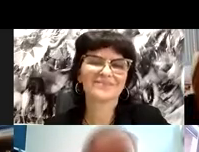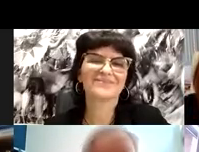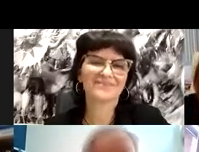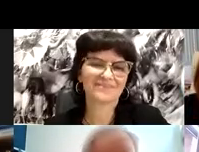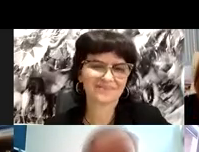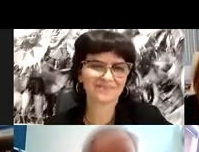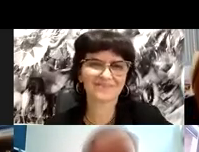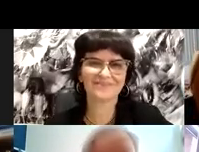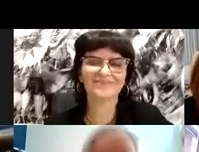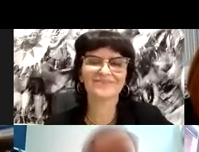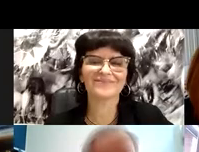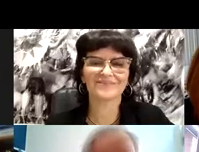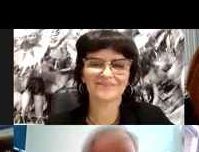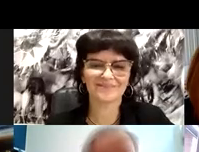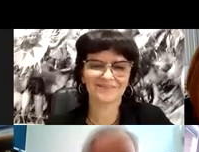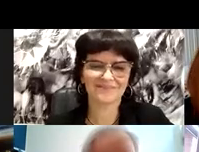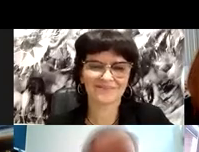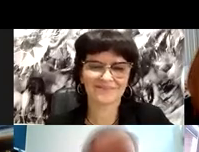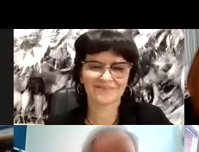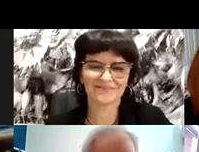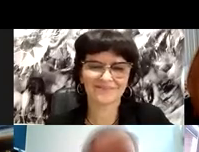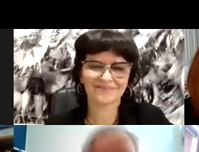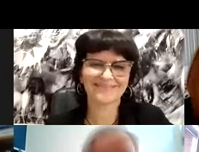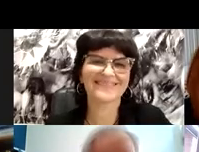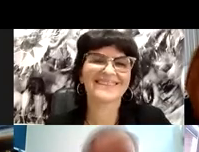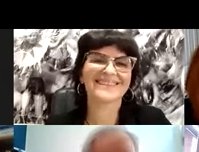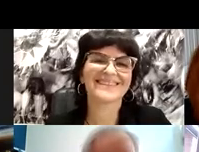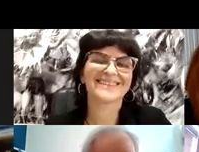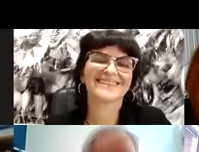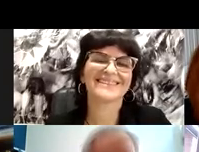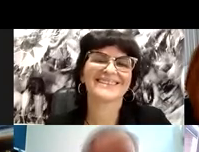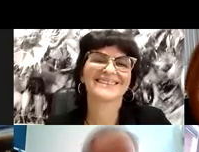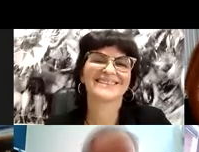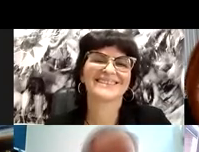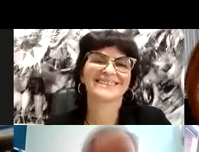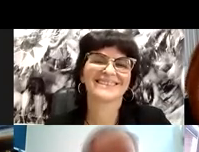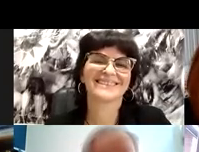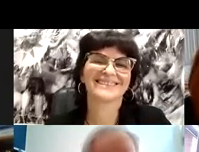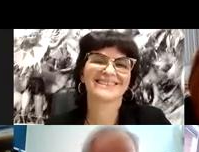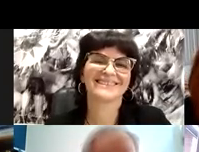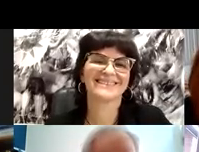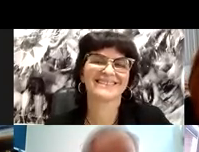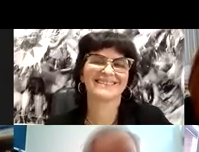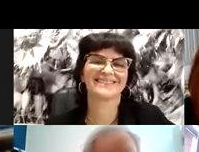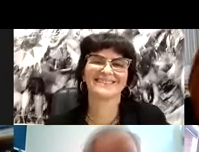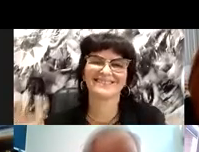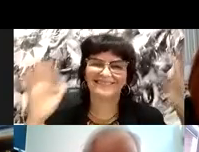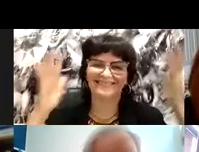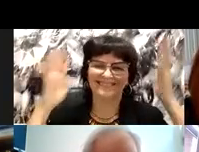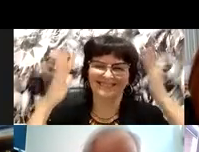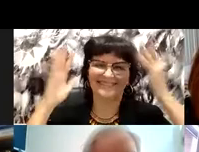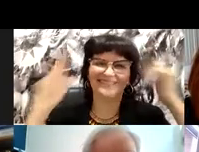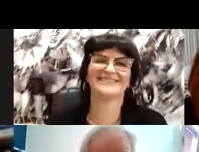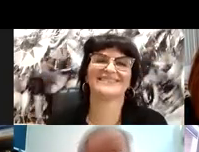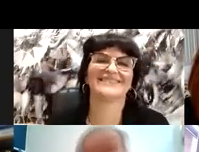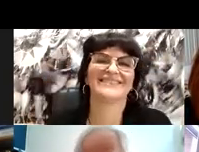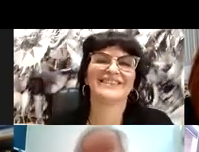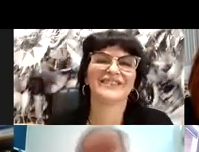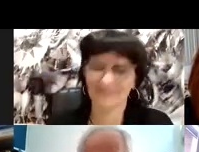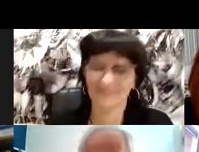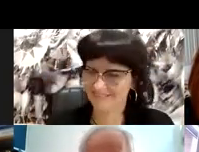celebrar com muita alegria e com muito barulho. Portanto, viva Paulo Freire, um grande abraço. Dani, você assume a presidência.